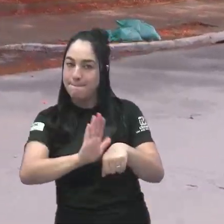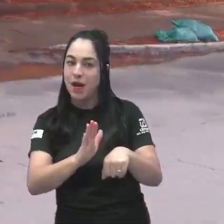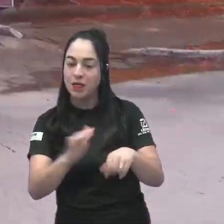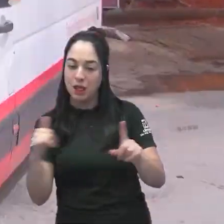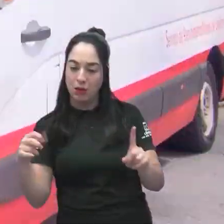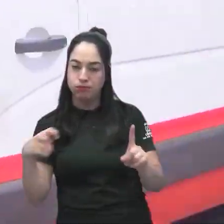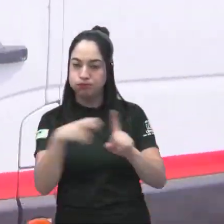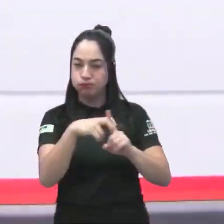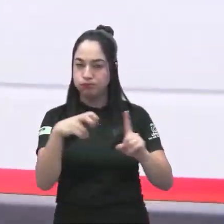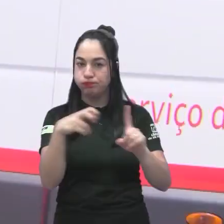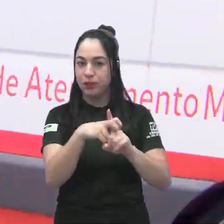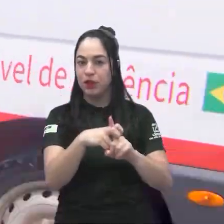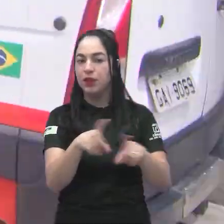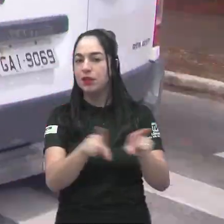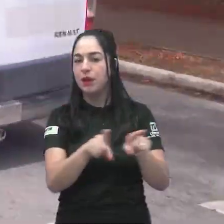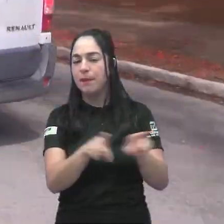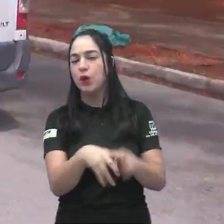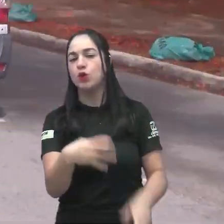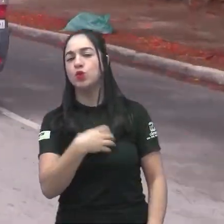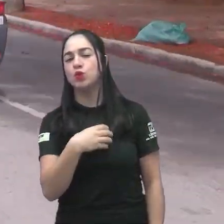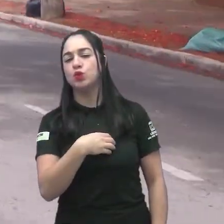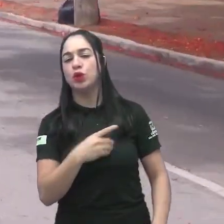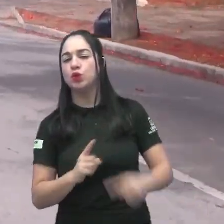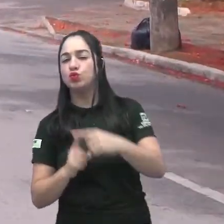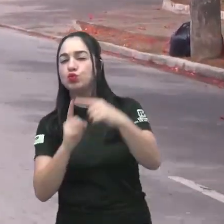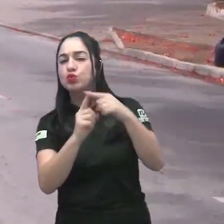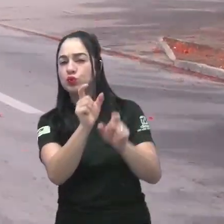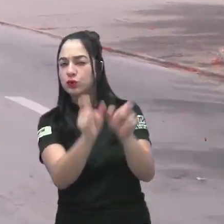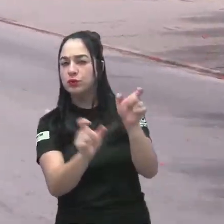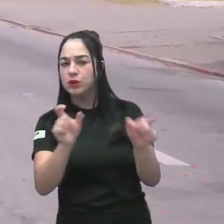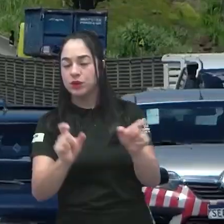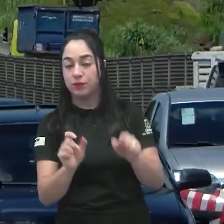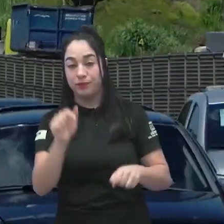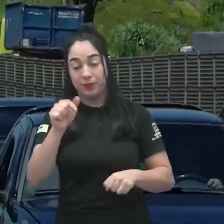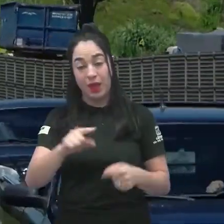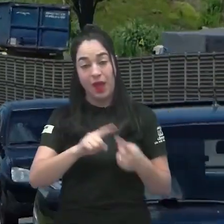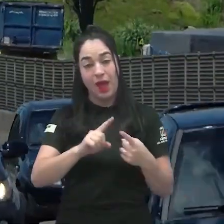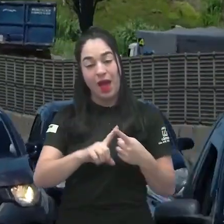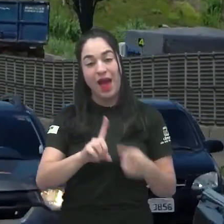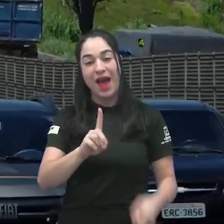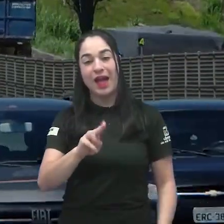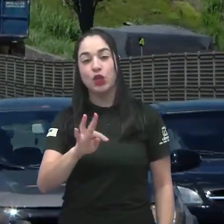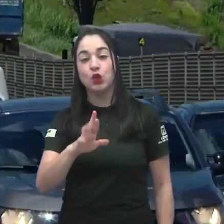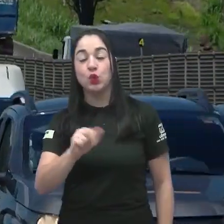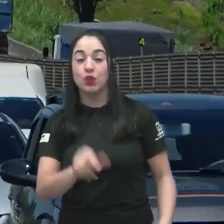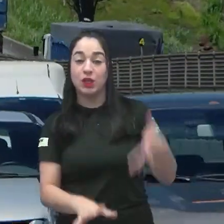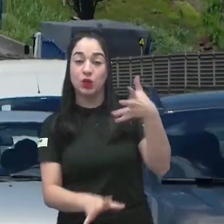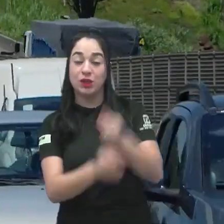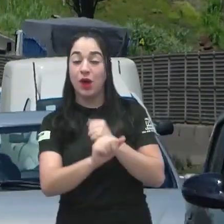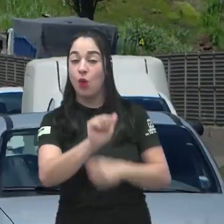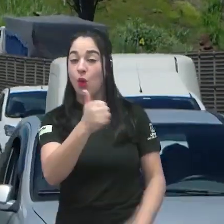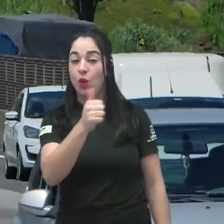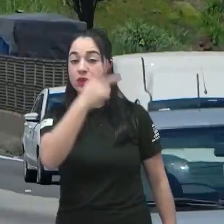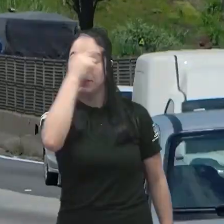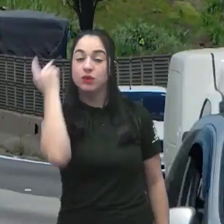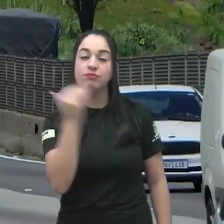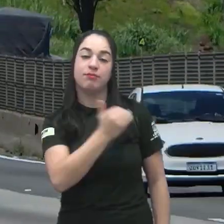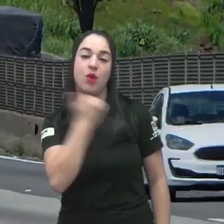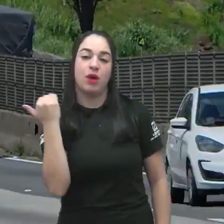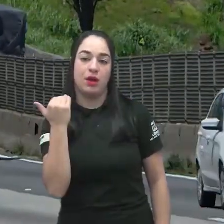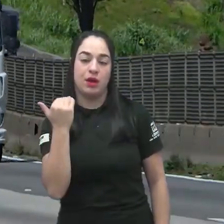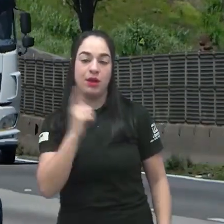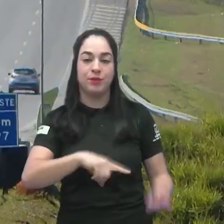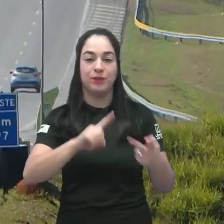acidentes fatais mais acontecem e o perfil das vítimas. A rodovia Dutra lidera um ranking com 11